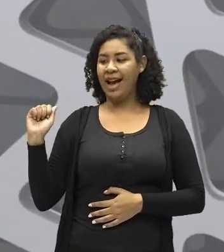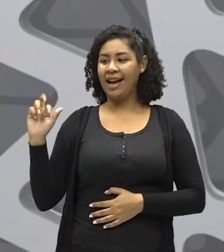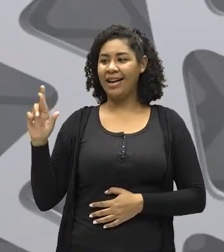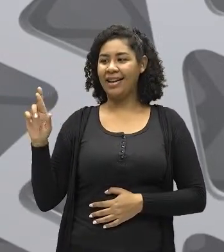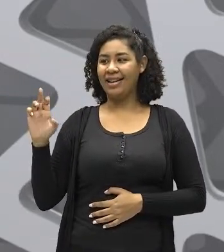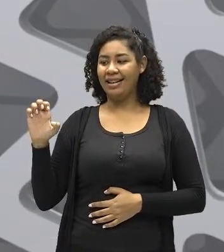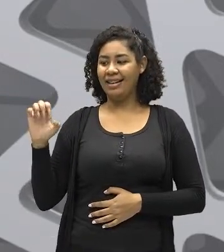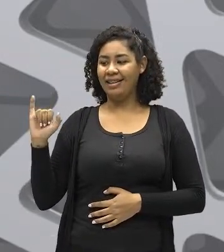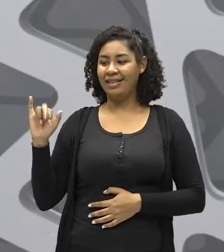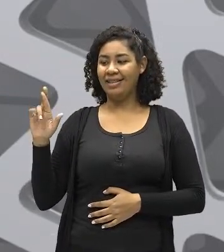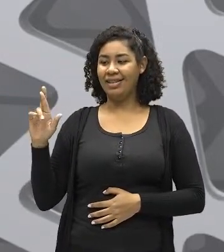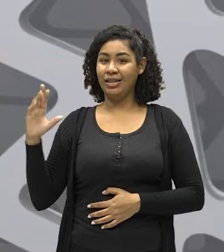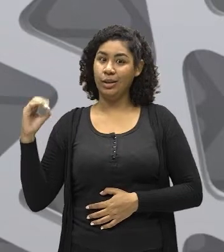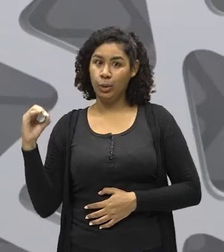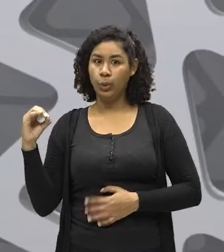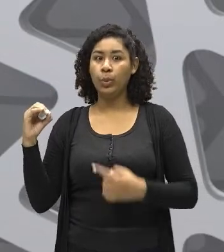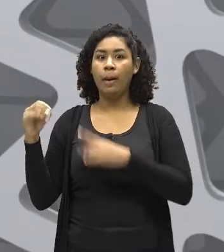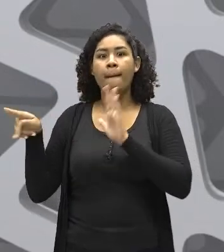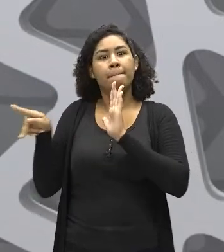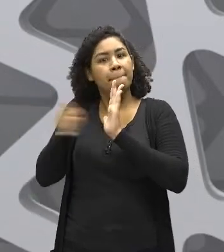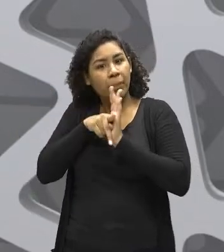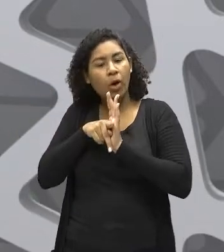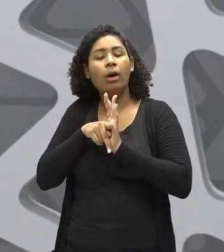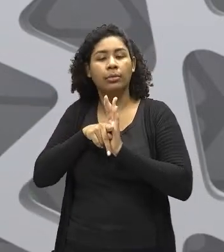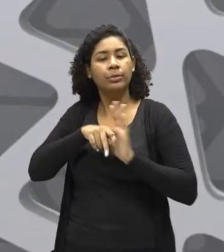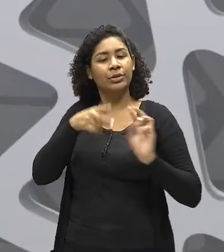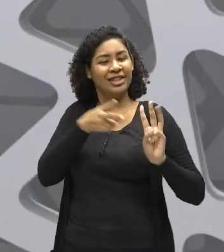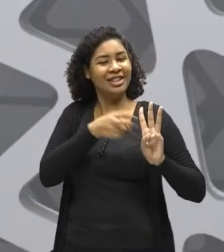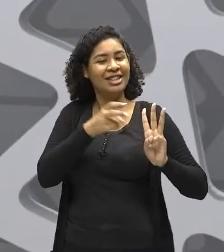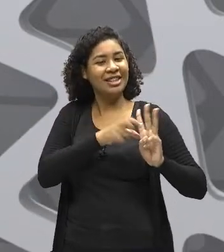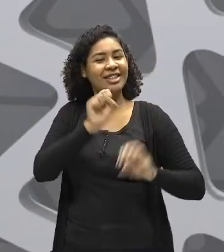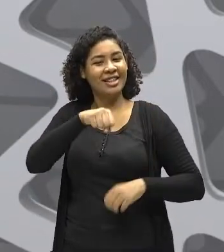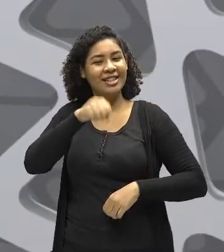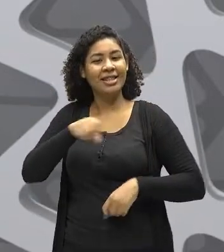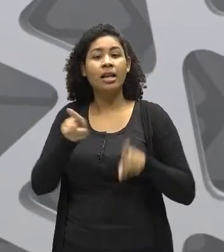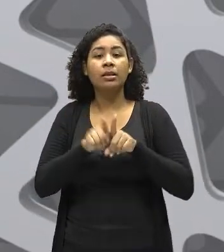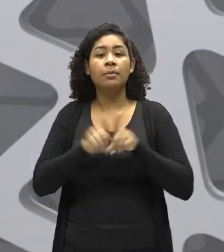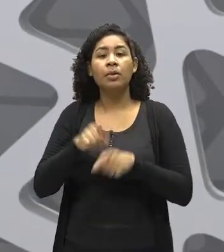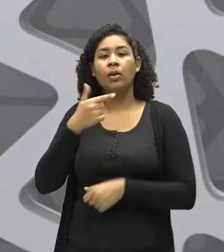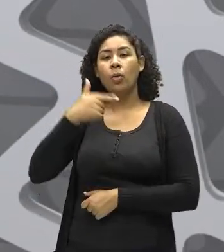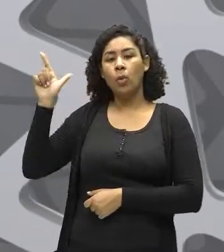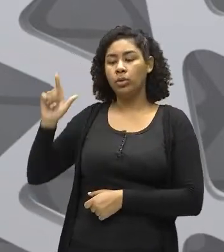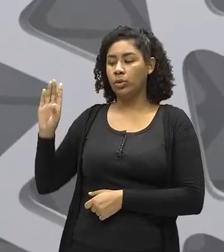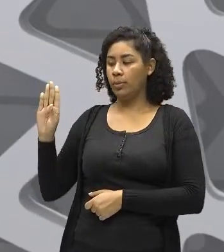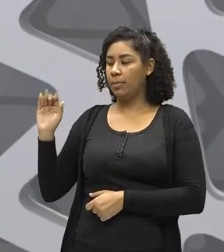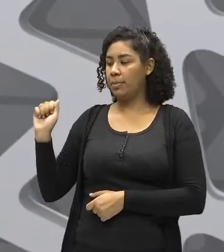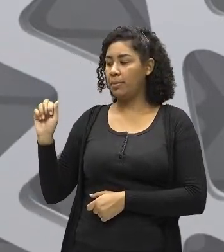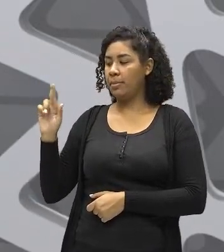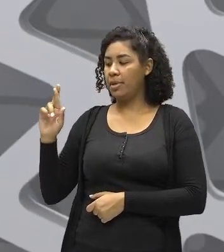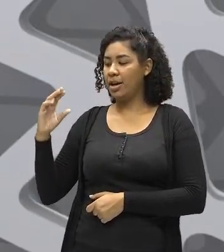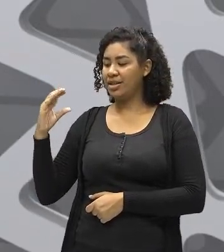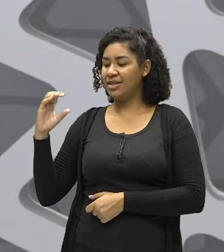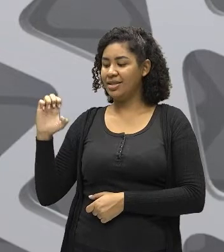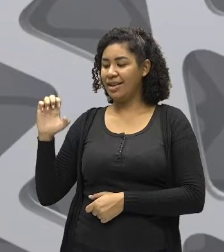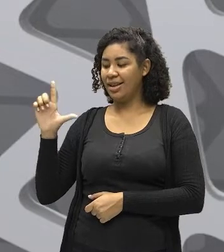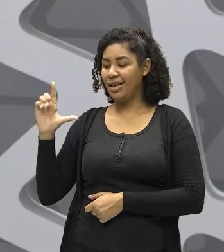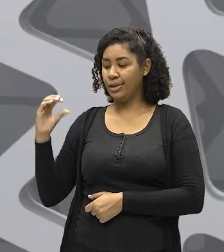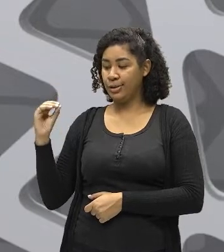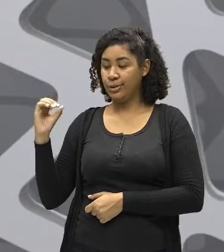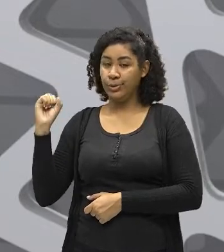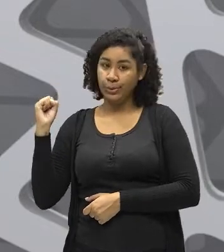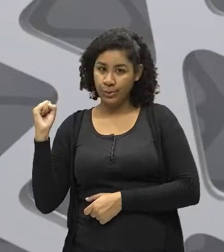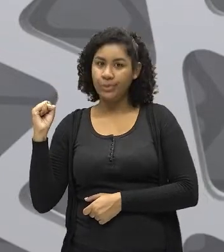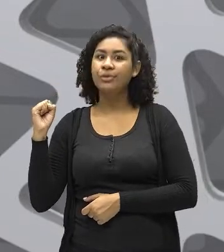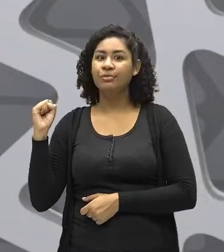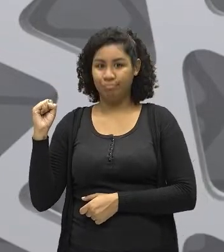palavra indígena. Barcelos. Barcelos é uma palavra portuguesa. Mas aquela região já recebeu